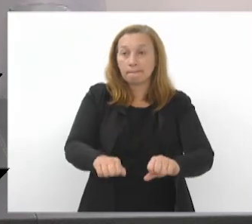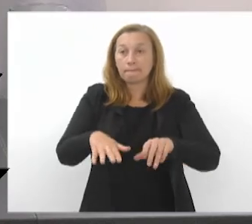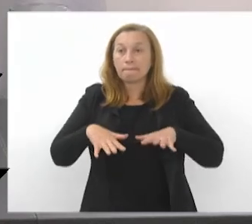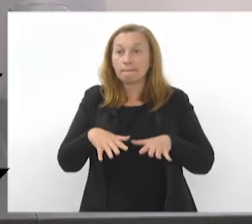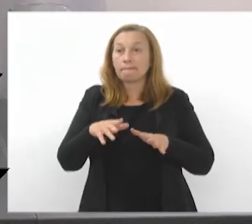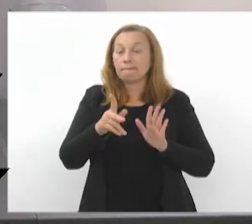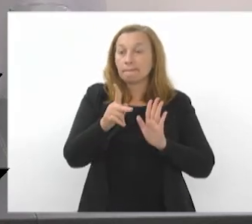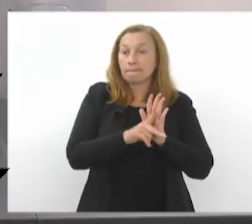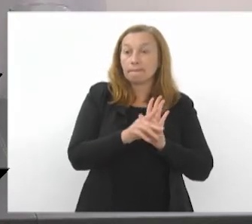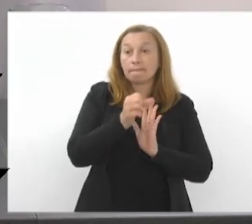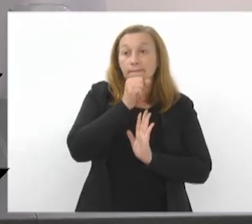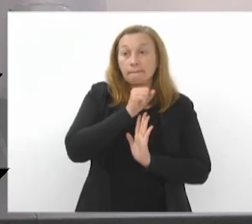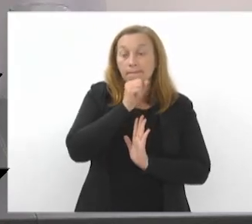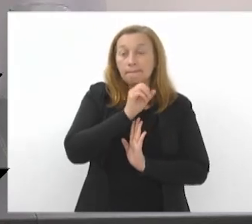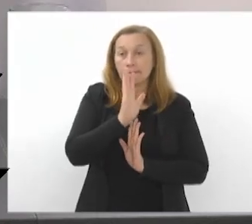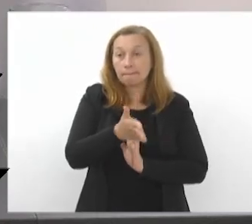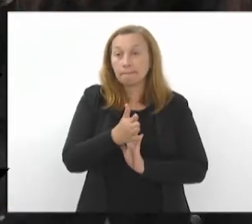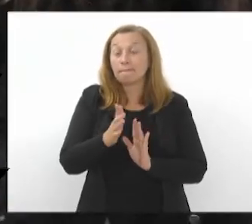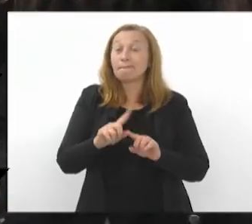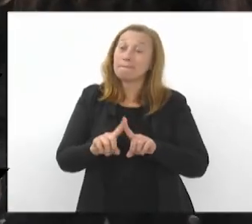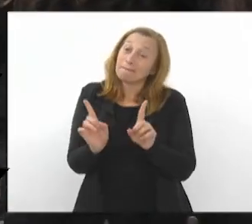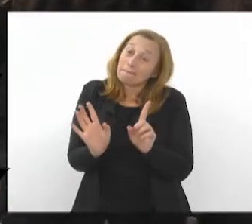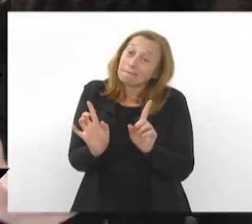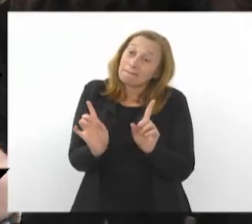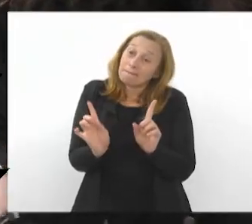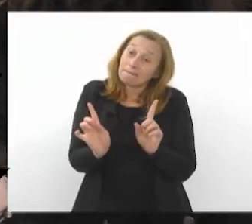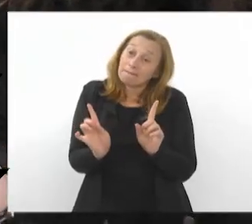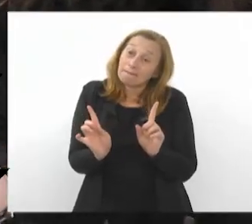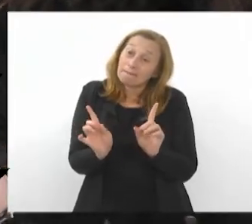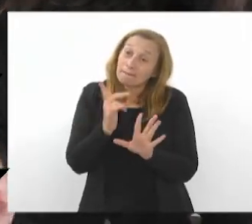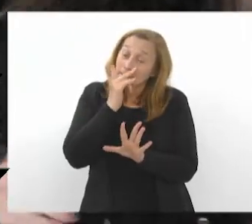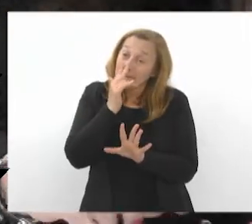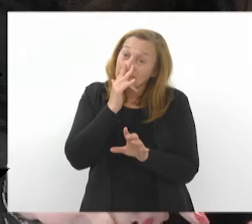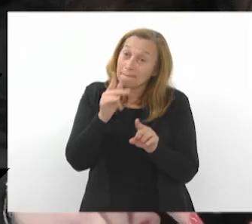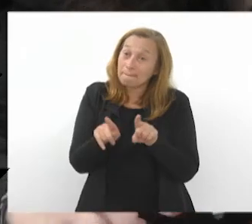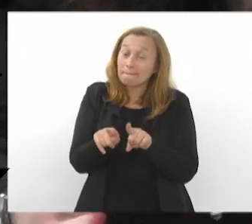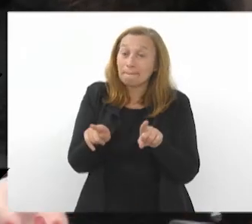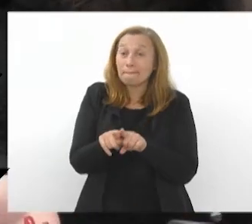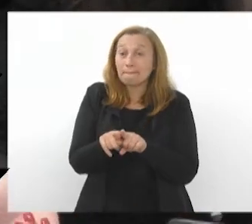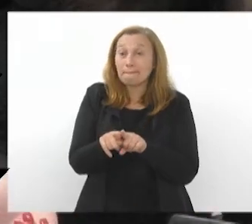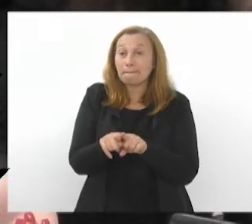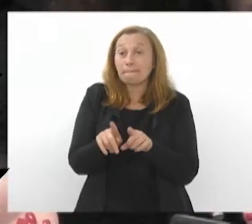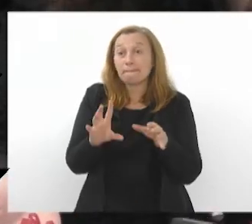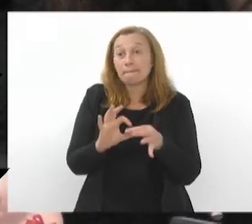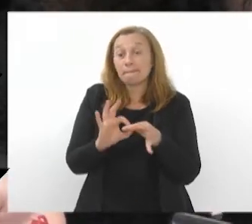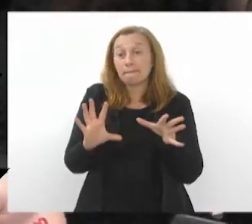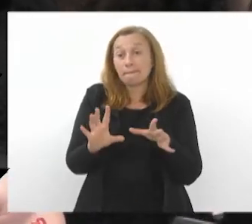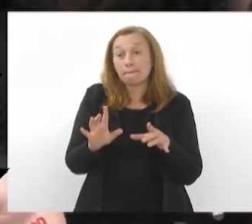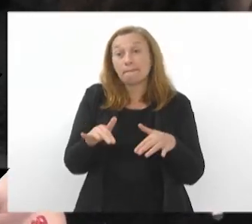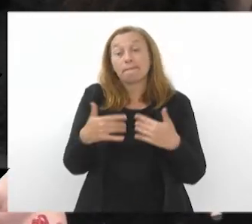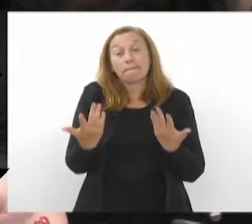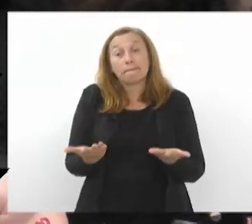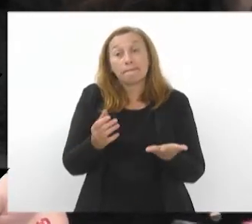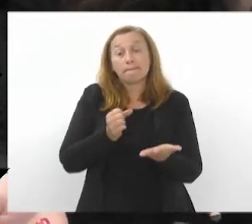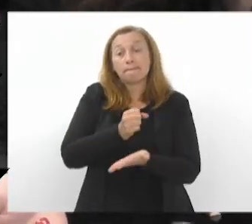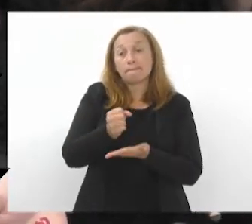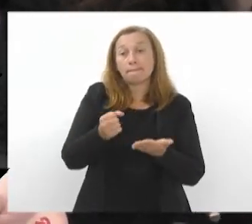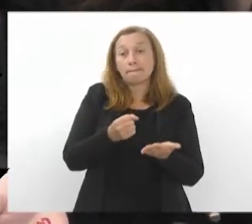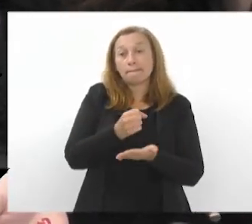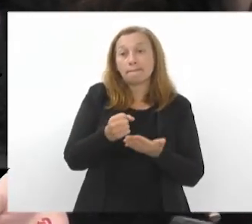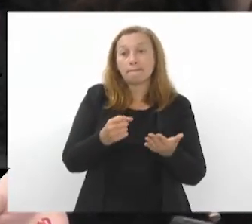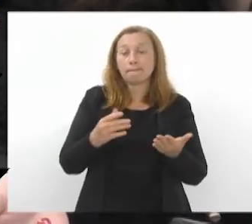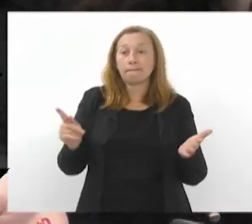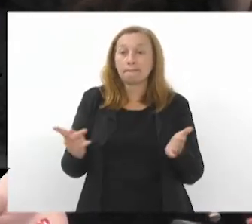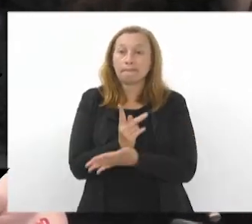antigo. Então, mas me parecer também um projeto autorizativo. Então, baseado também nas coisas que estão acontecendo aqui...